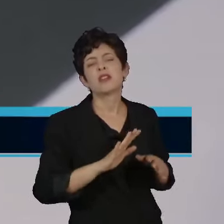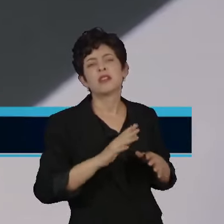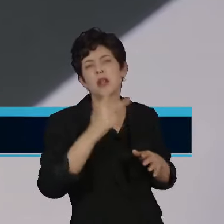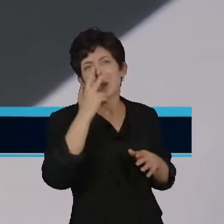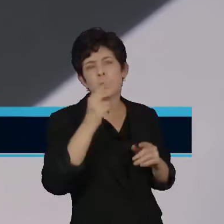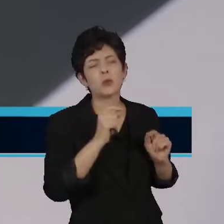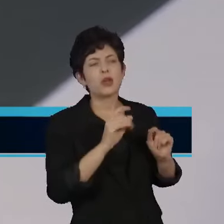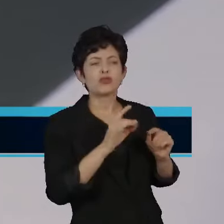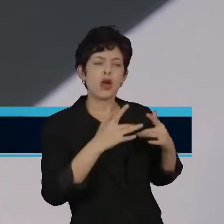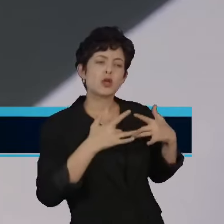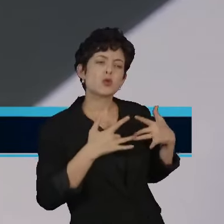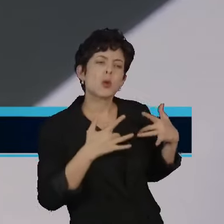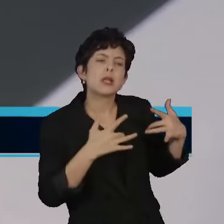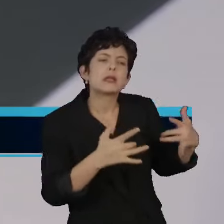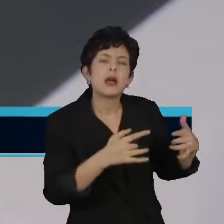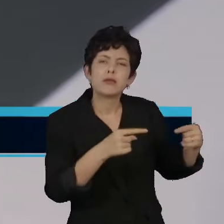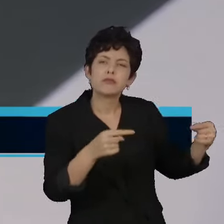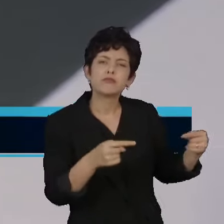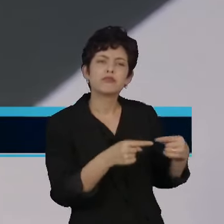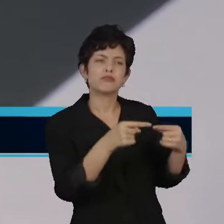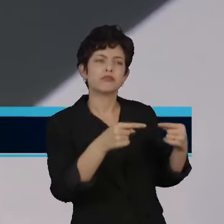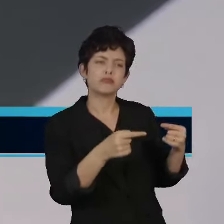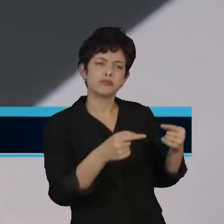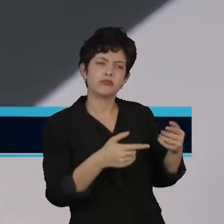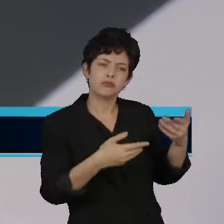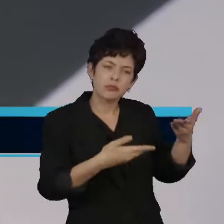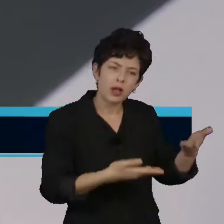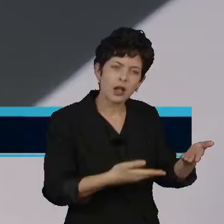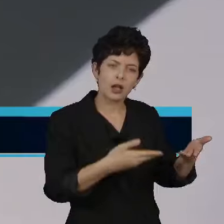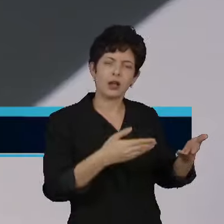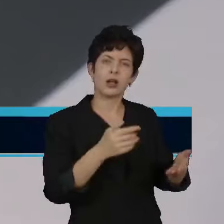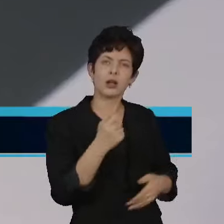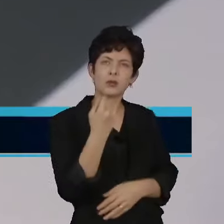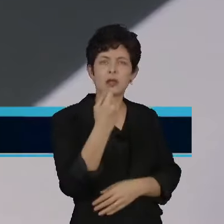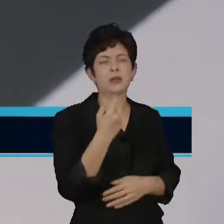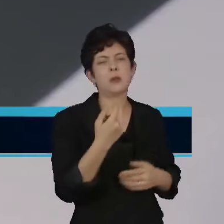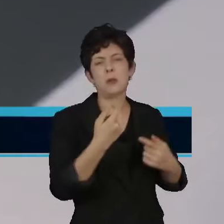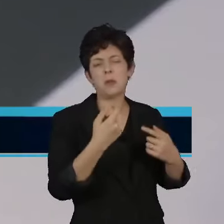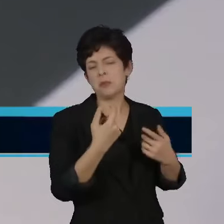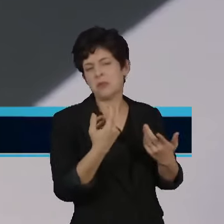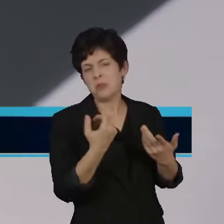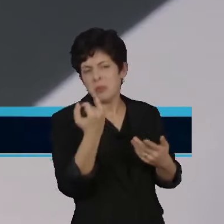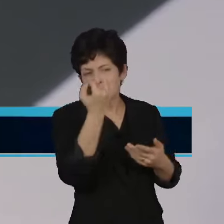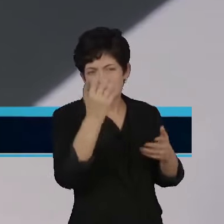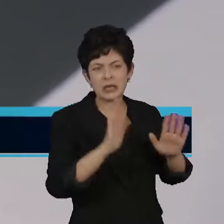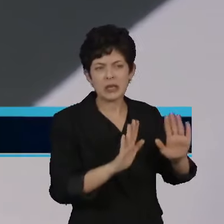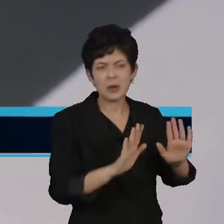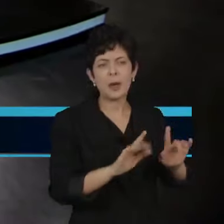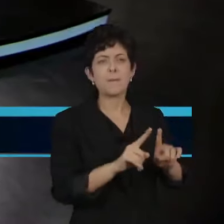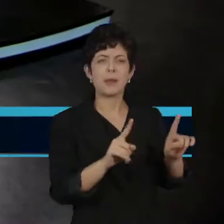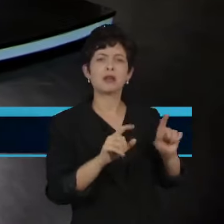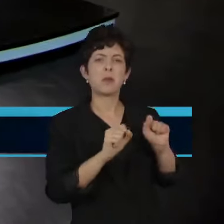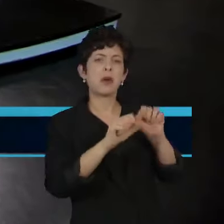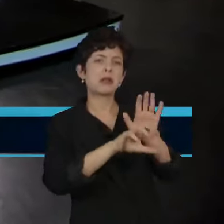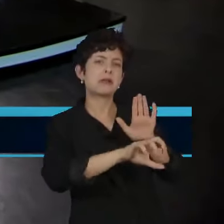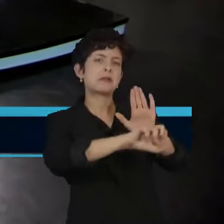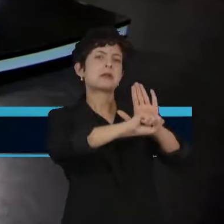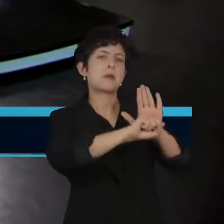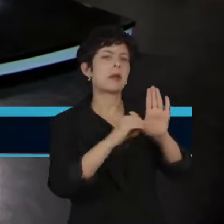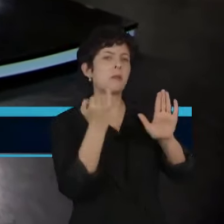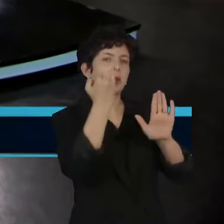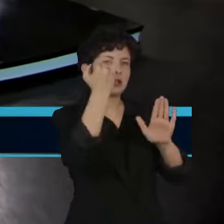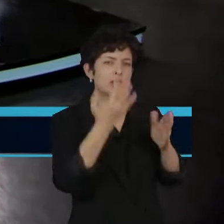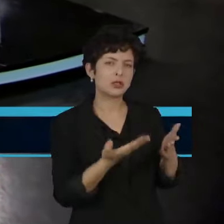um gesto de solidariedade ao Rio Grande do Sul. Necessário não é, mas simbolicamente pode ser importante. Agora, a